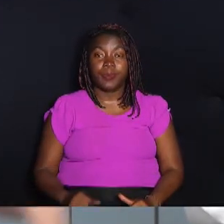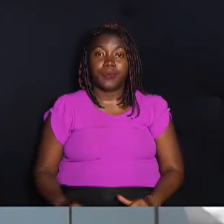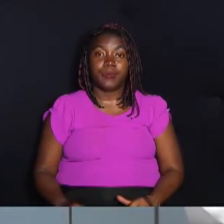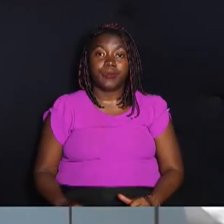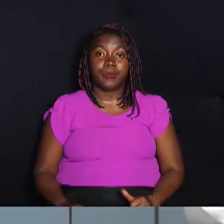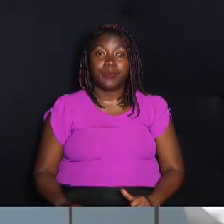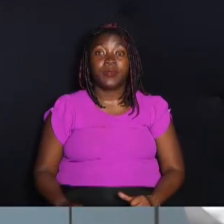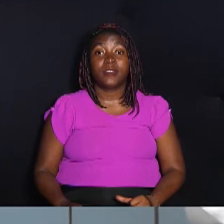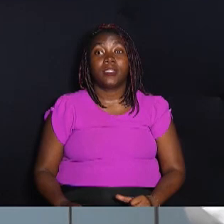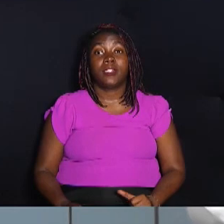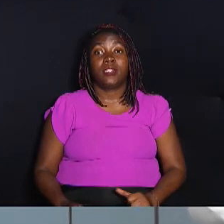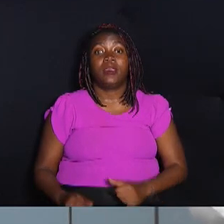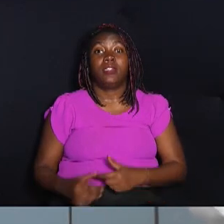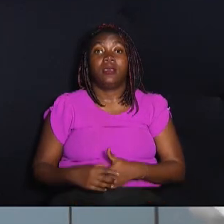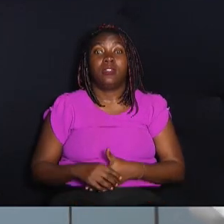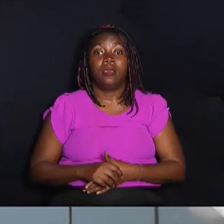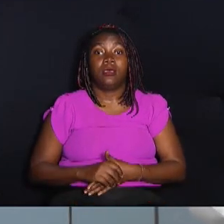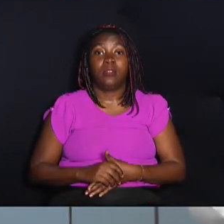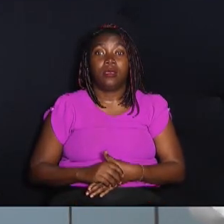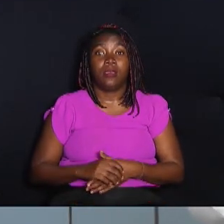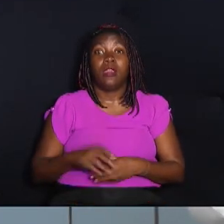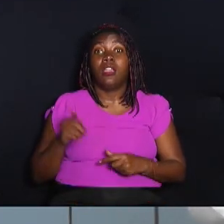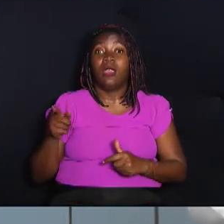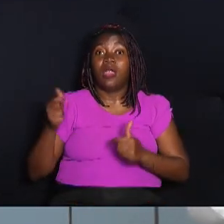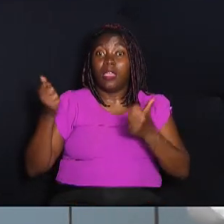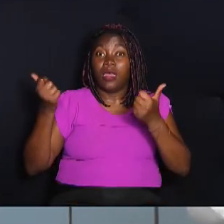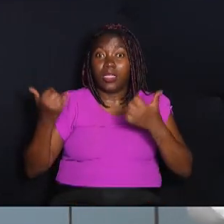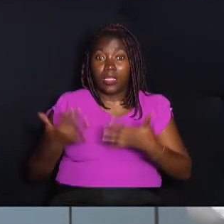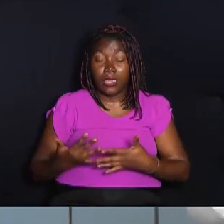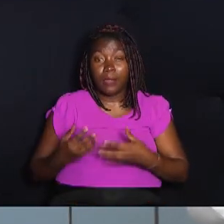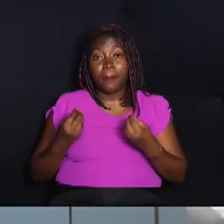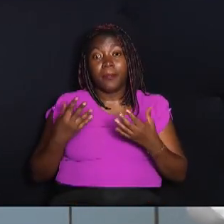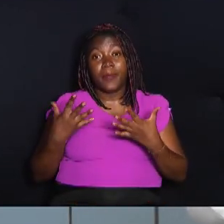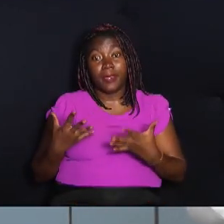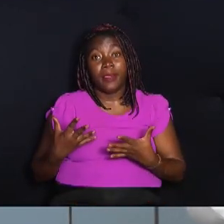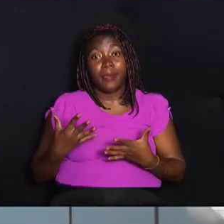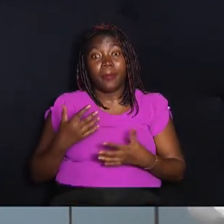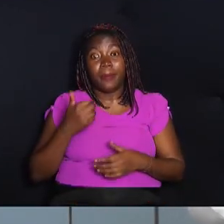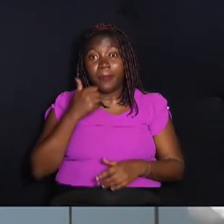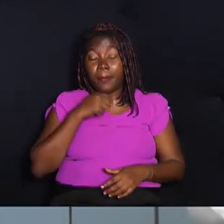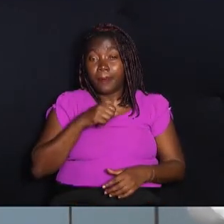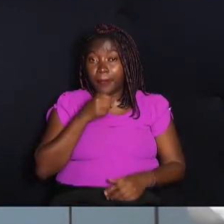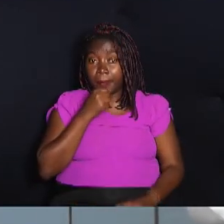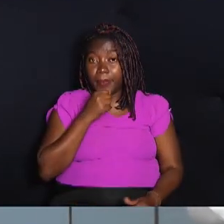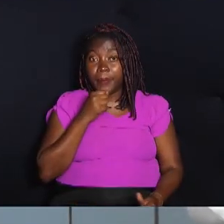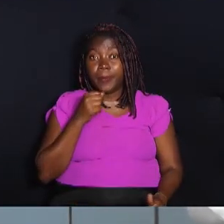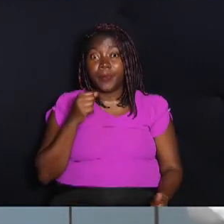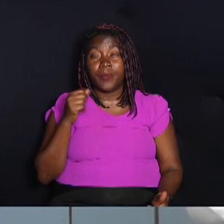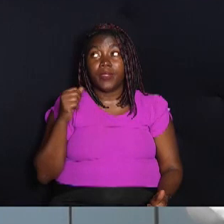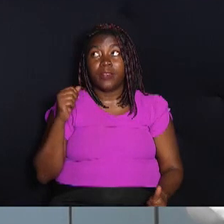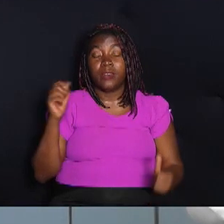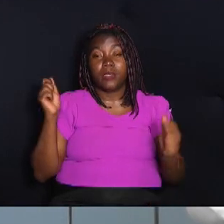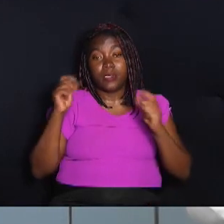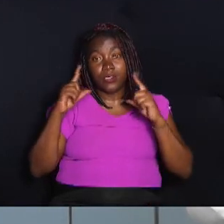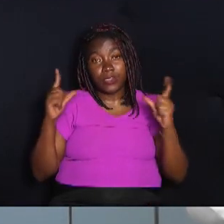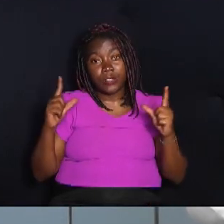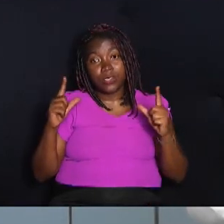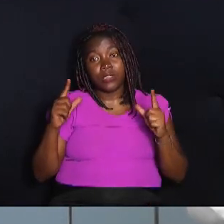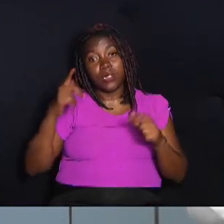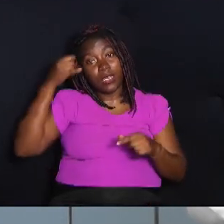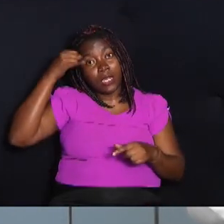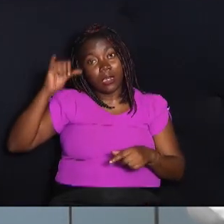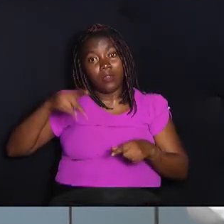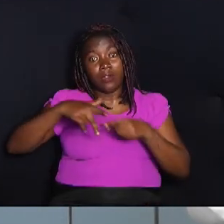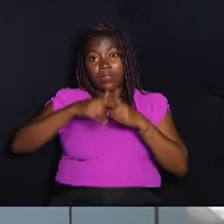Esse foi a minha colocação para que as mães se ativessem a isso, né, para que não fizesse disso uma ferramenta para que